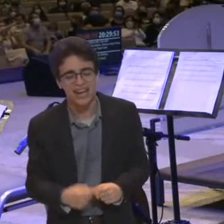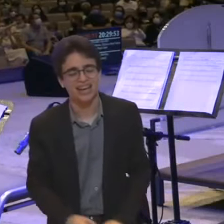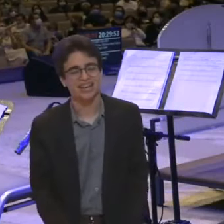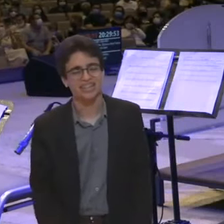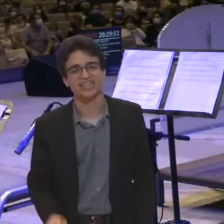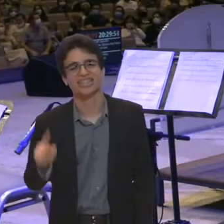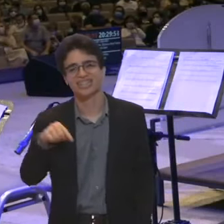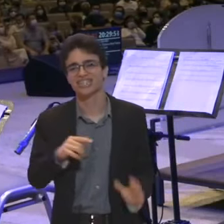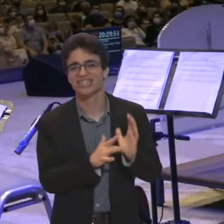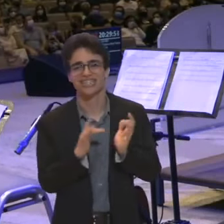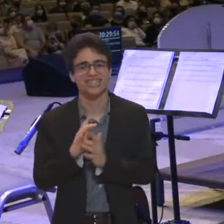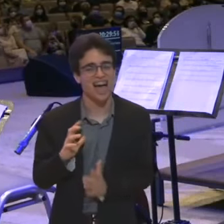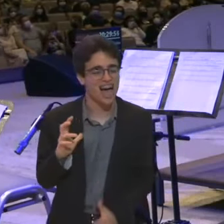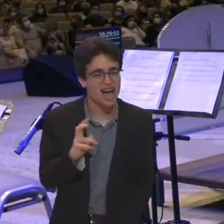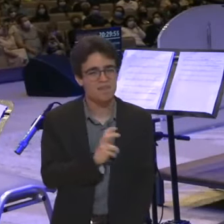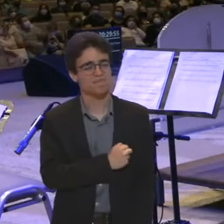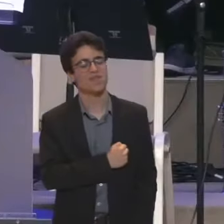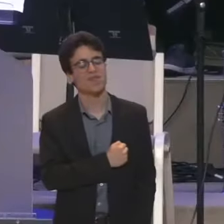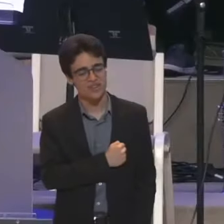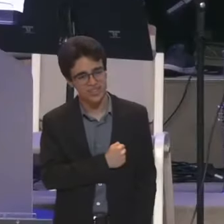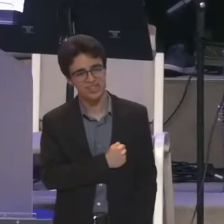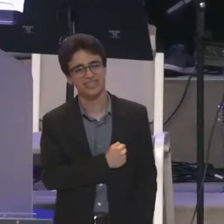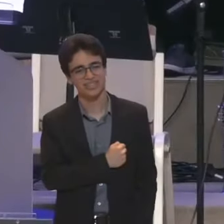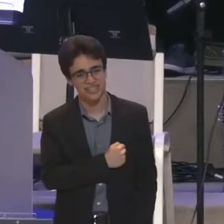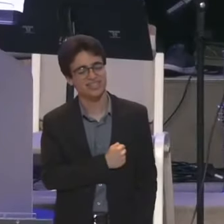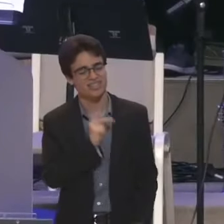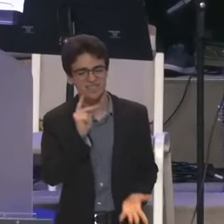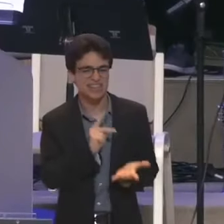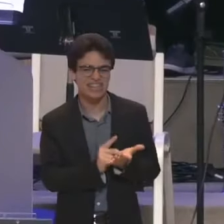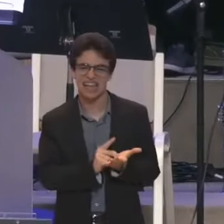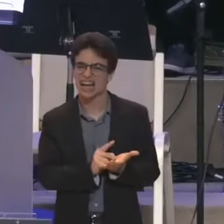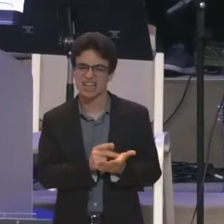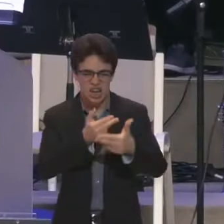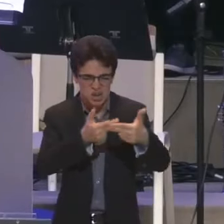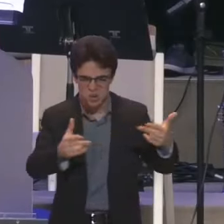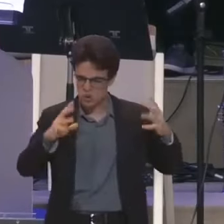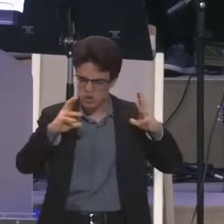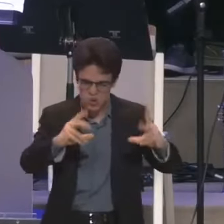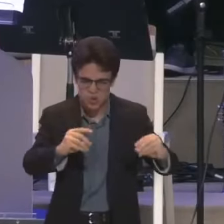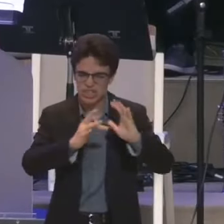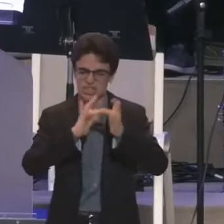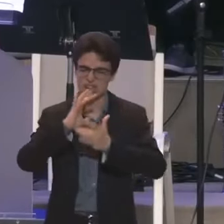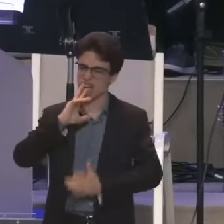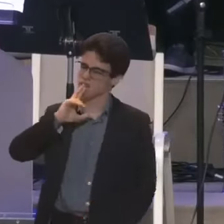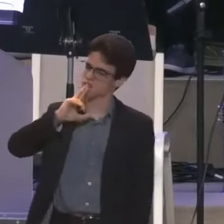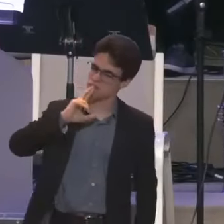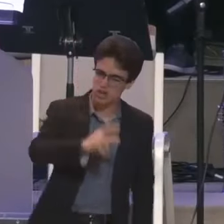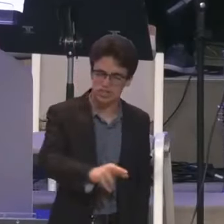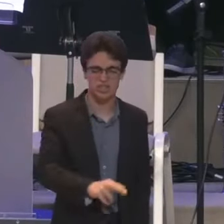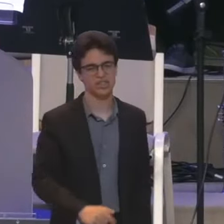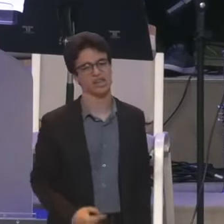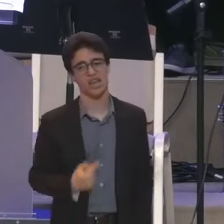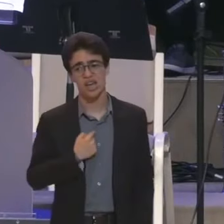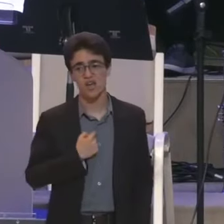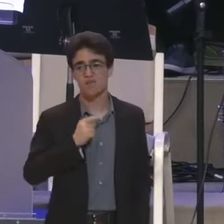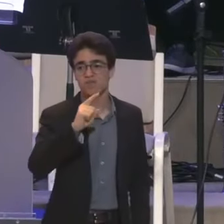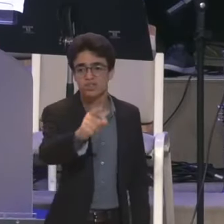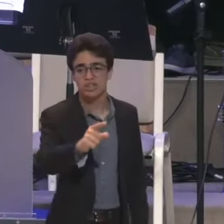Porque o amor de Cristo é a resposta para todas as coisas. Você e eu somos